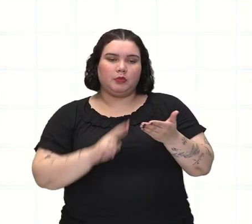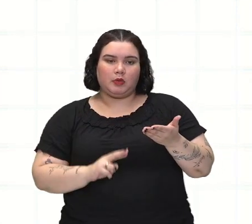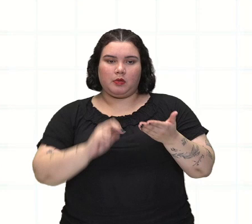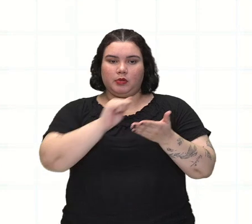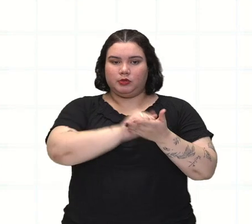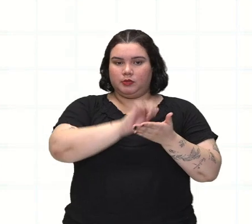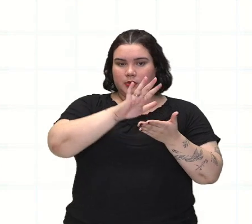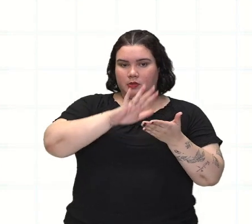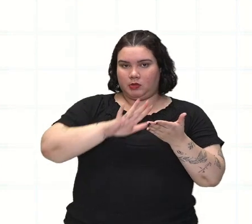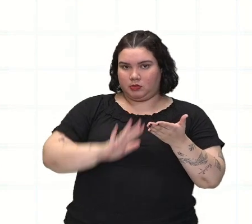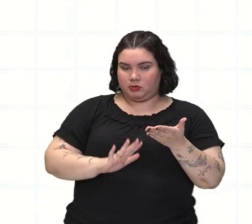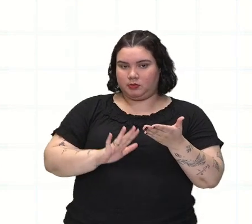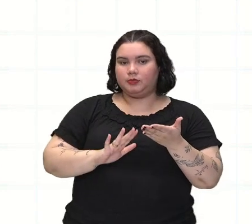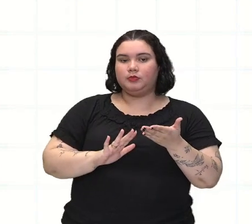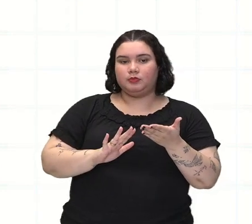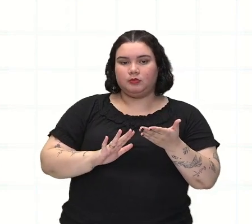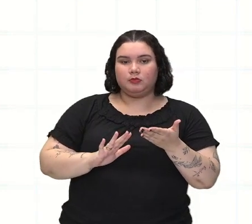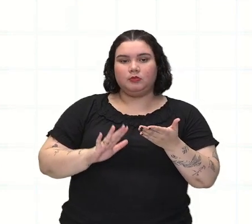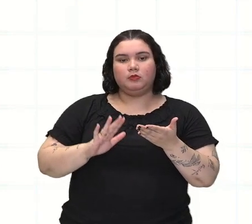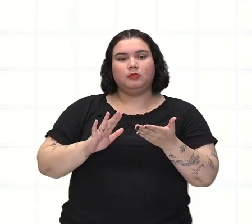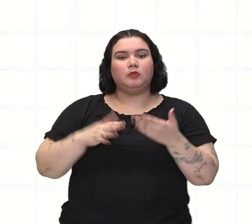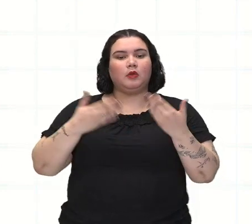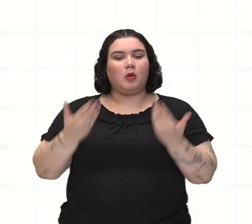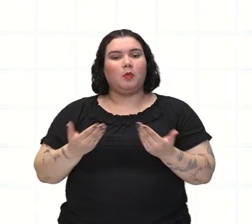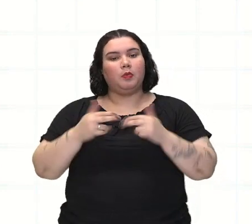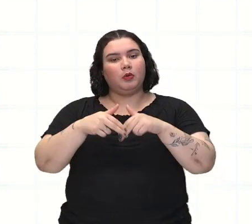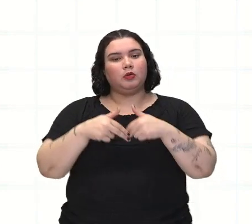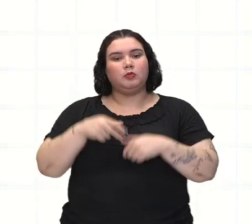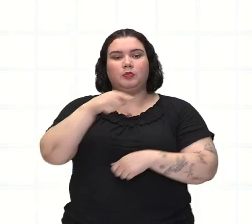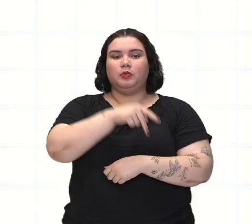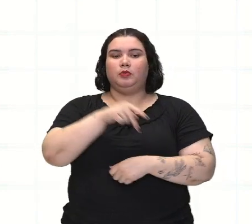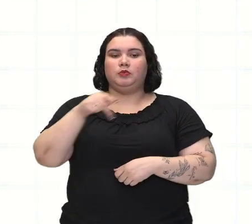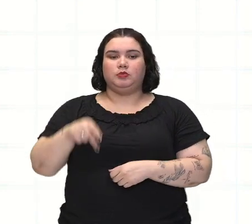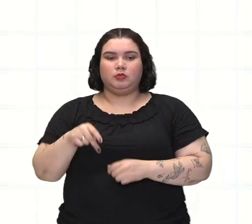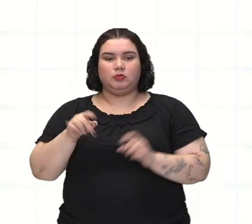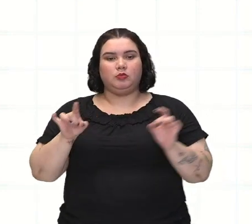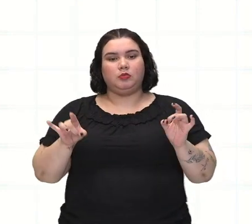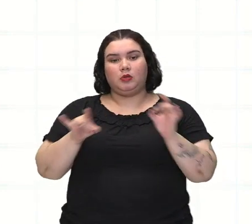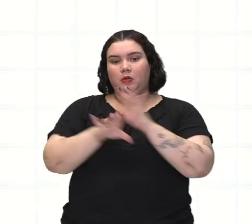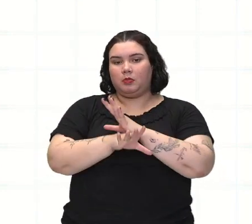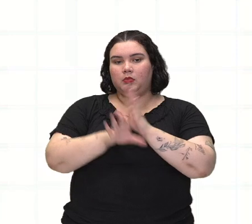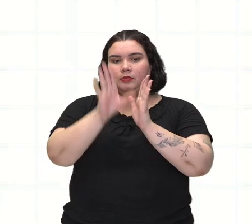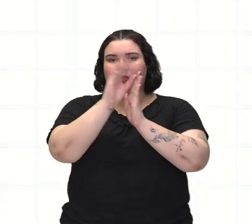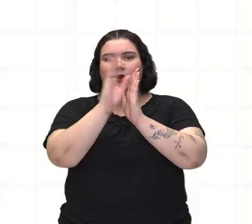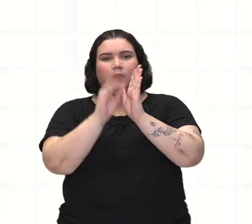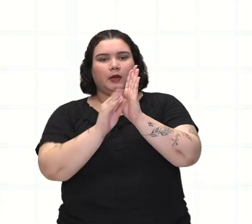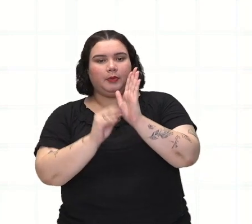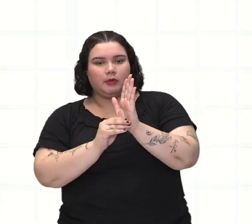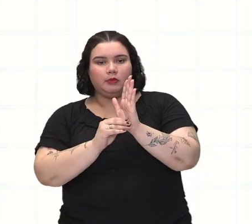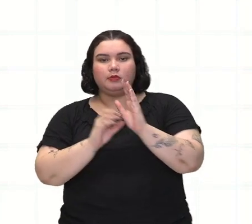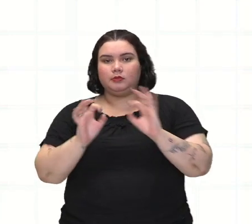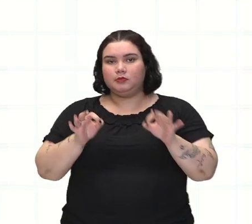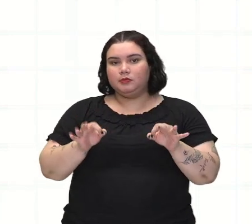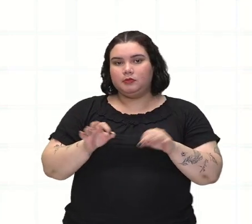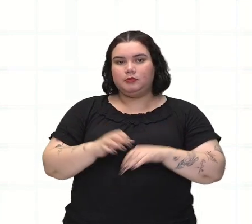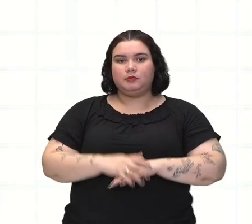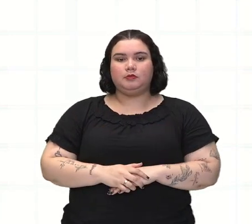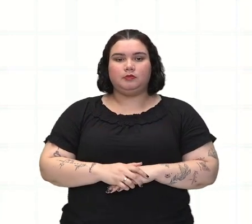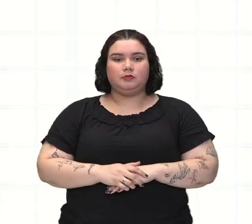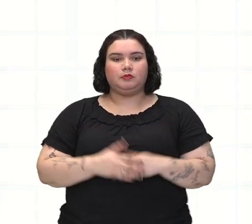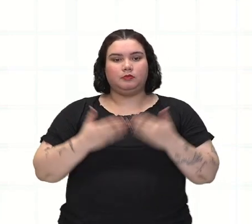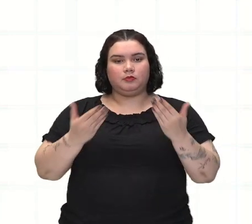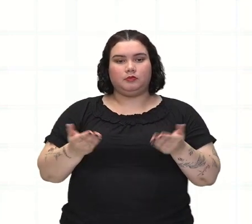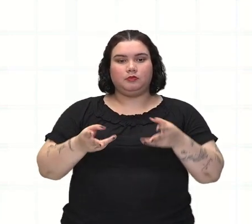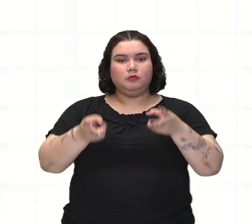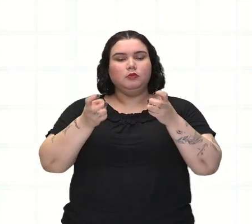Logo, o professor terminou o conteúdo. Certo, turma? Então, observem que